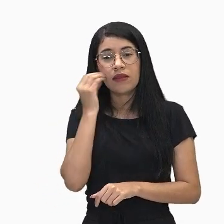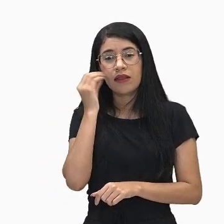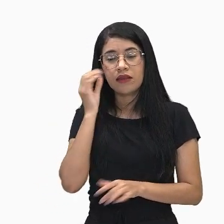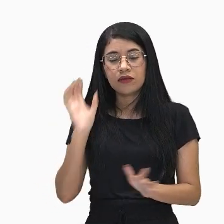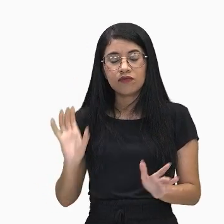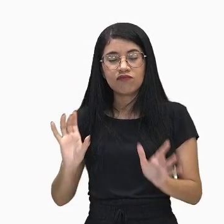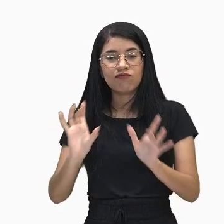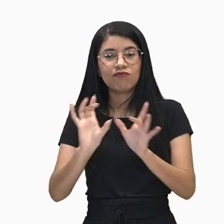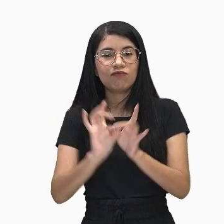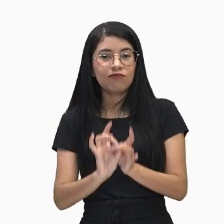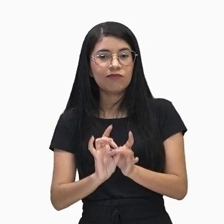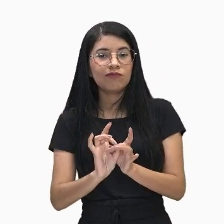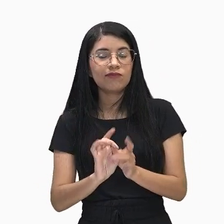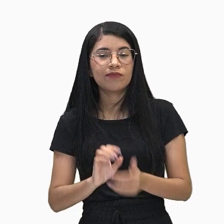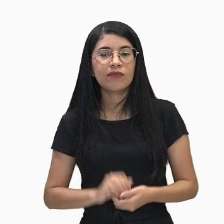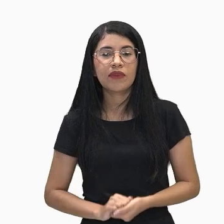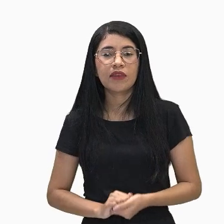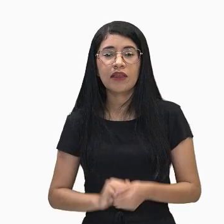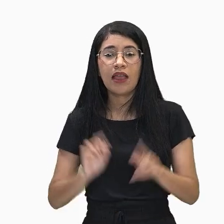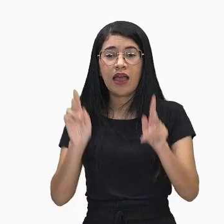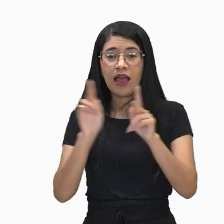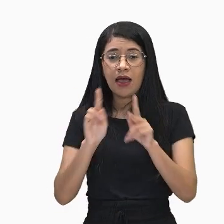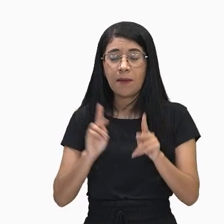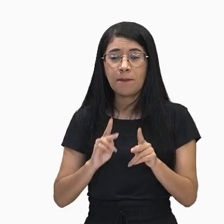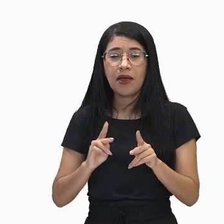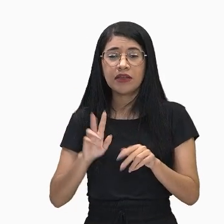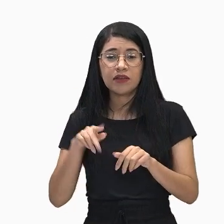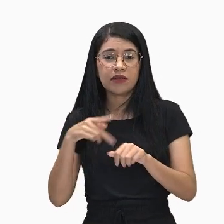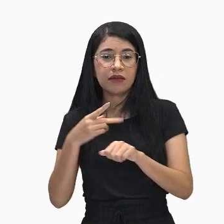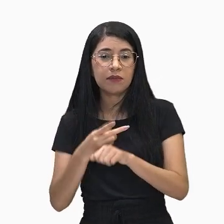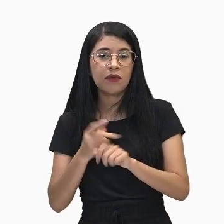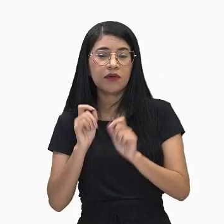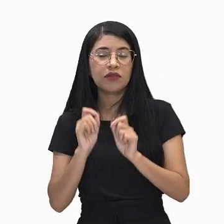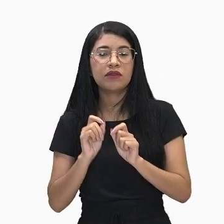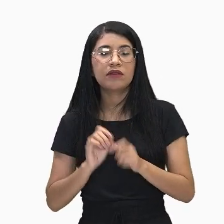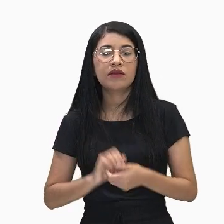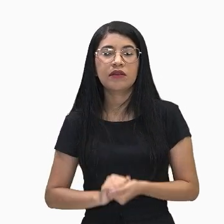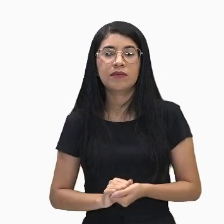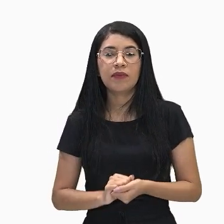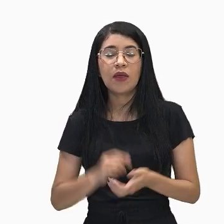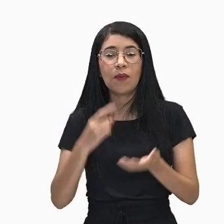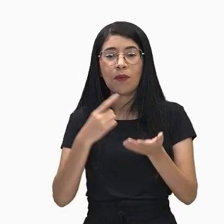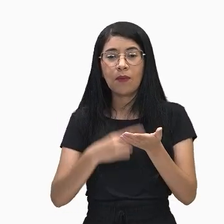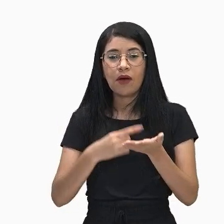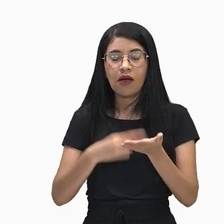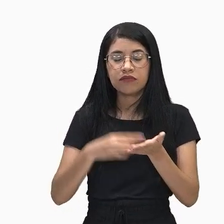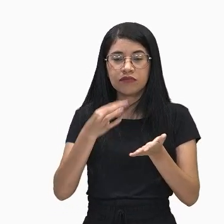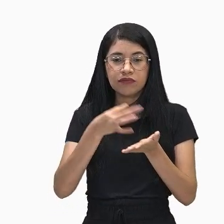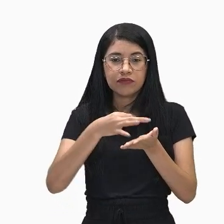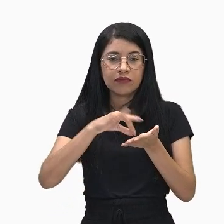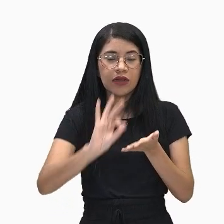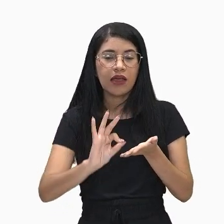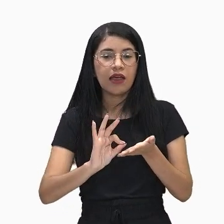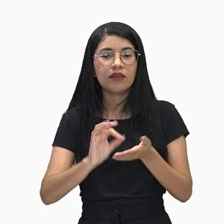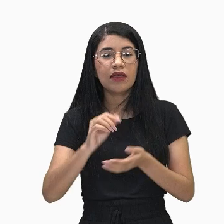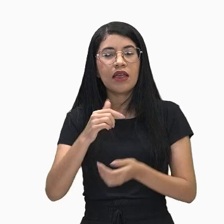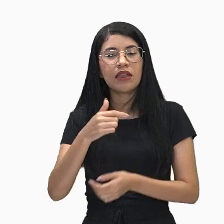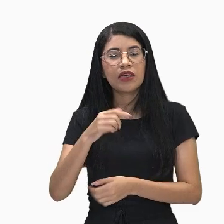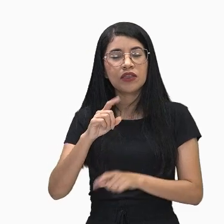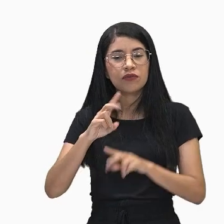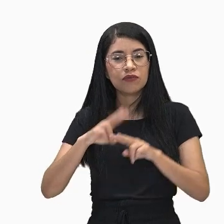o país. A paz chegou somente com o armistício de Panmunjom, assinado em 27 de